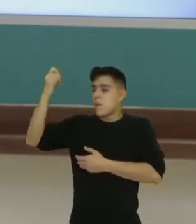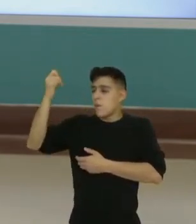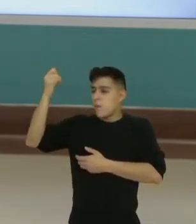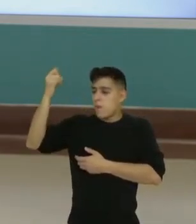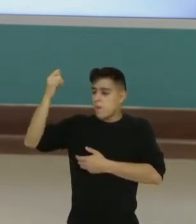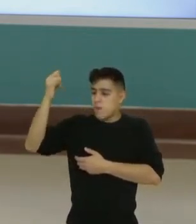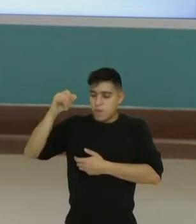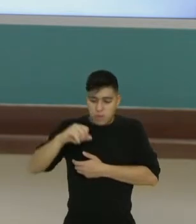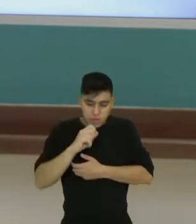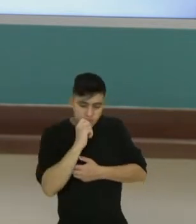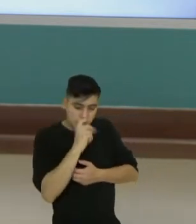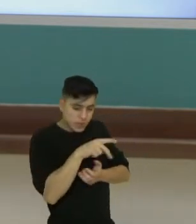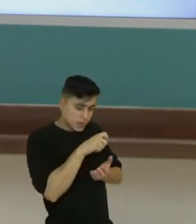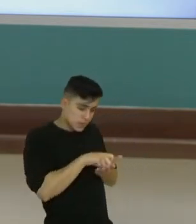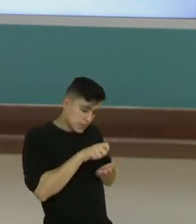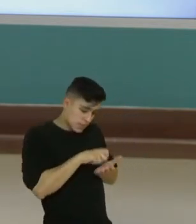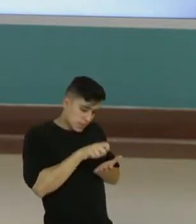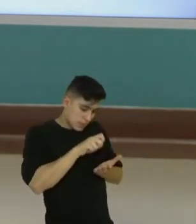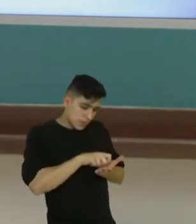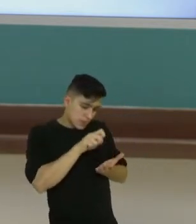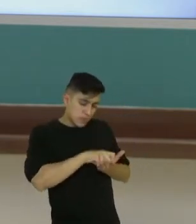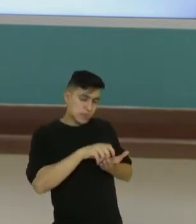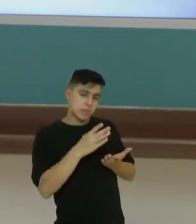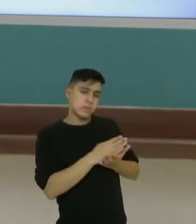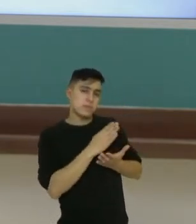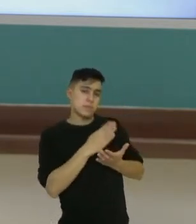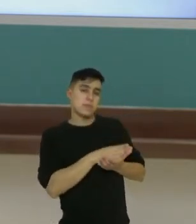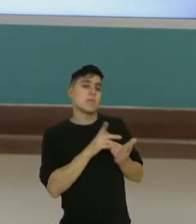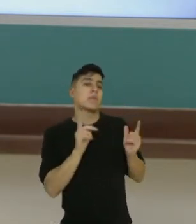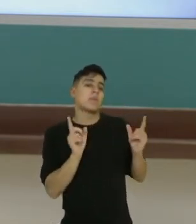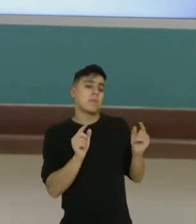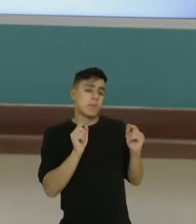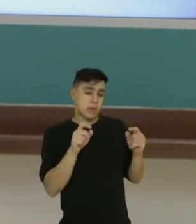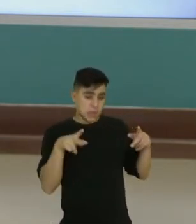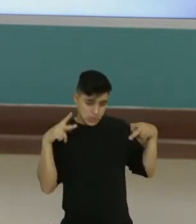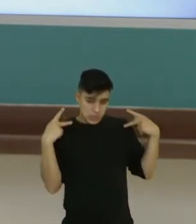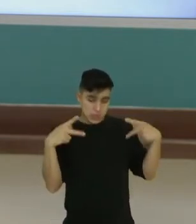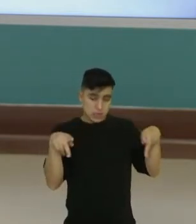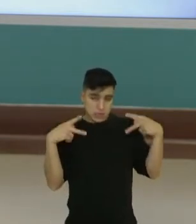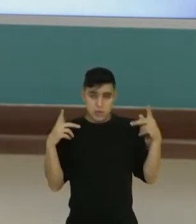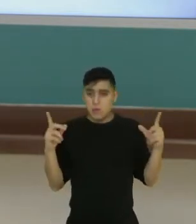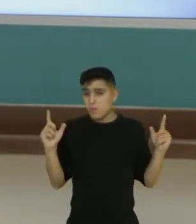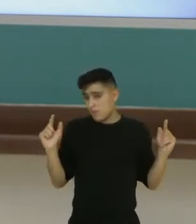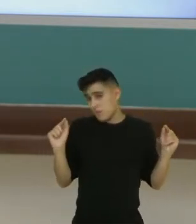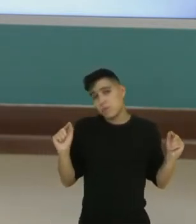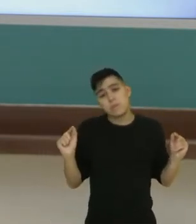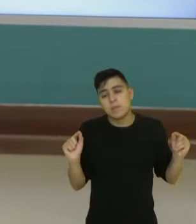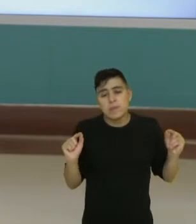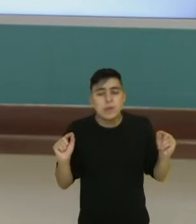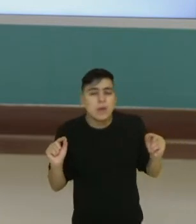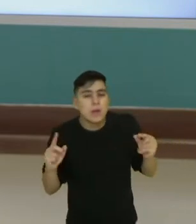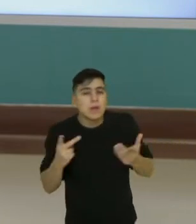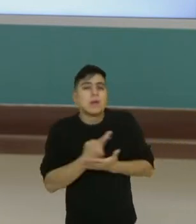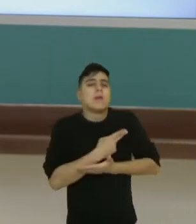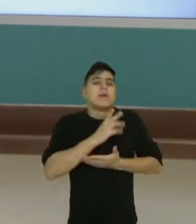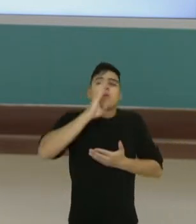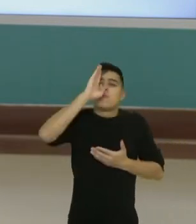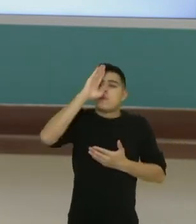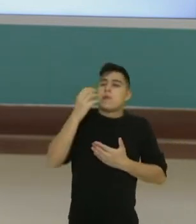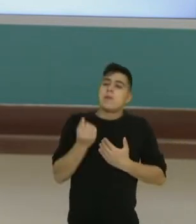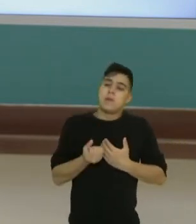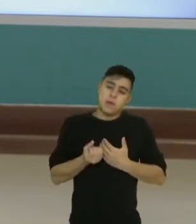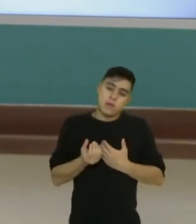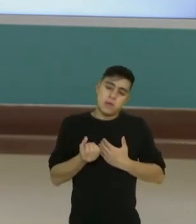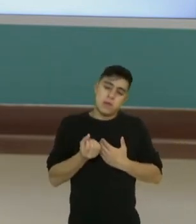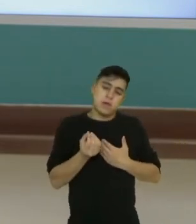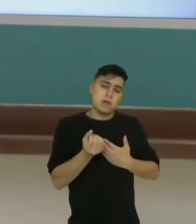e começa a transcrevê-las para o Alcorão, e essas pregações, elas acontecem principalmente de uma viagem